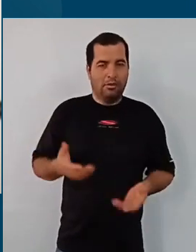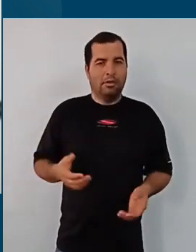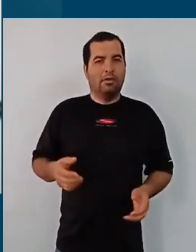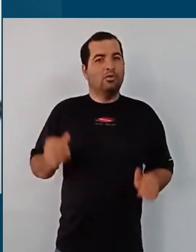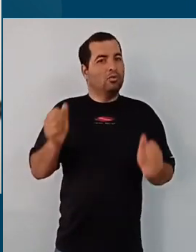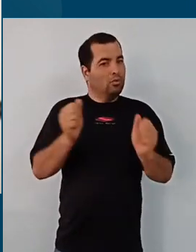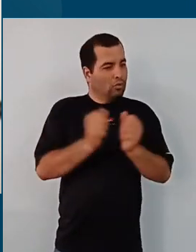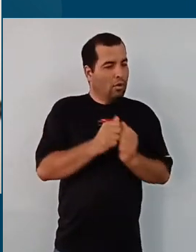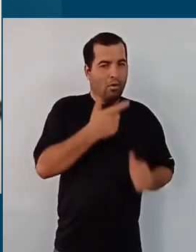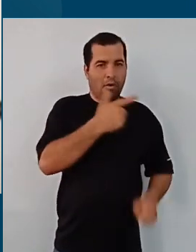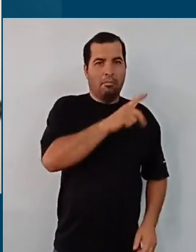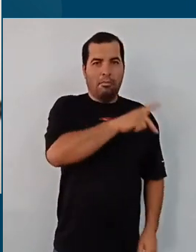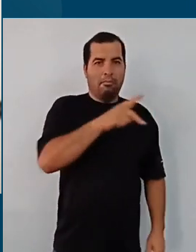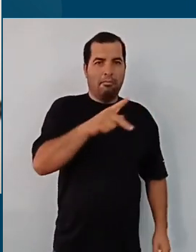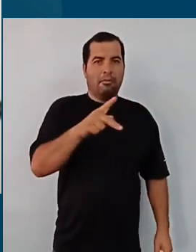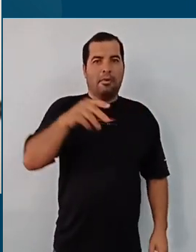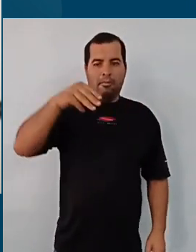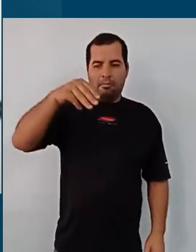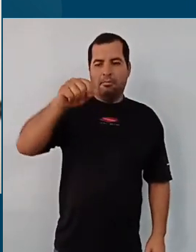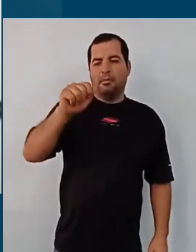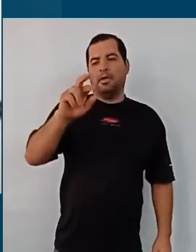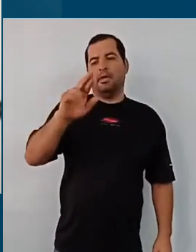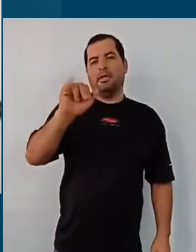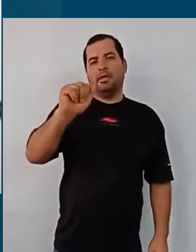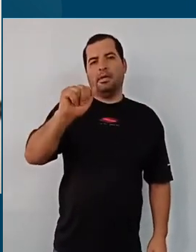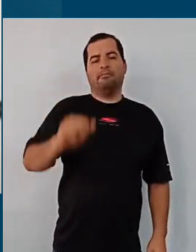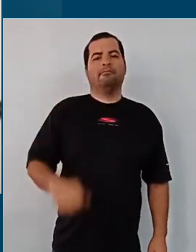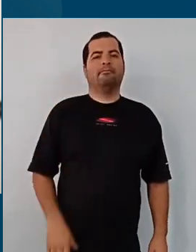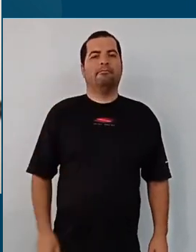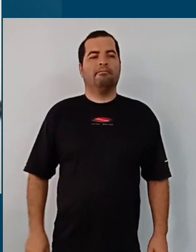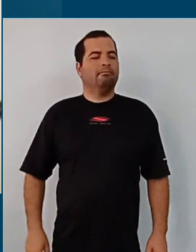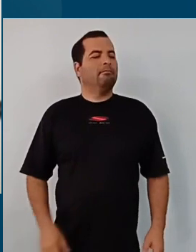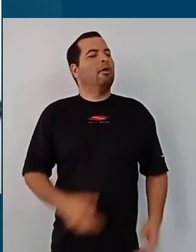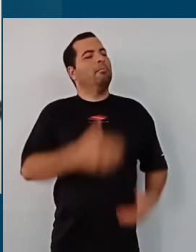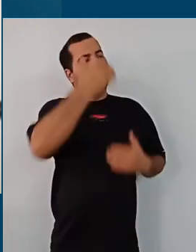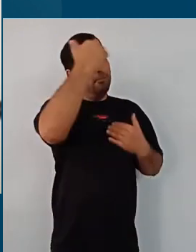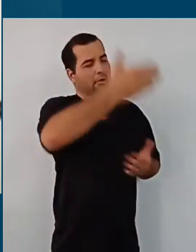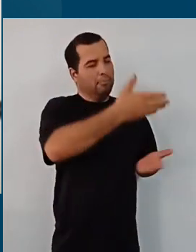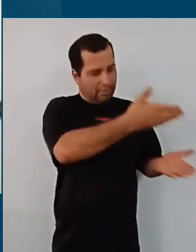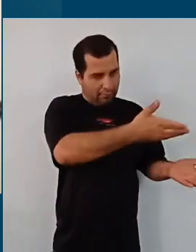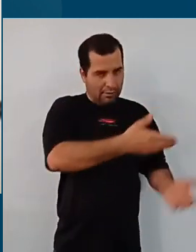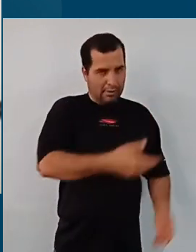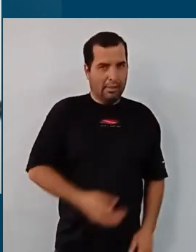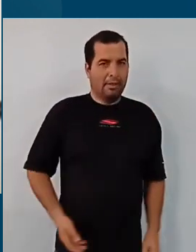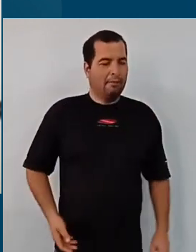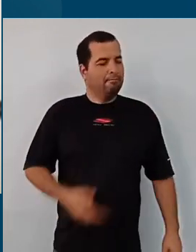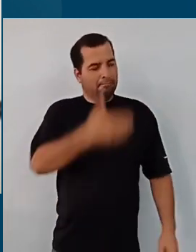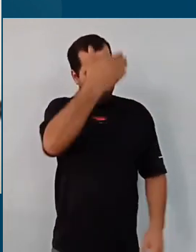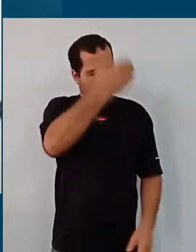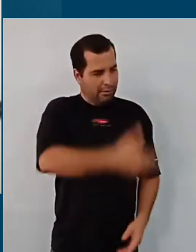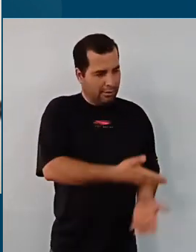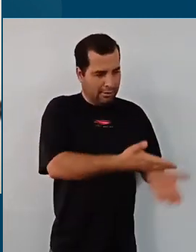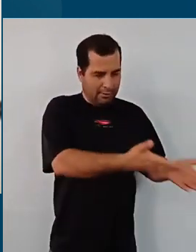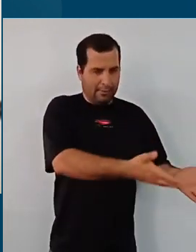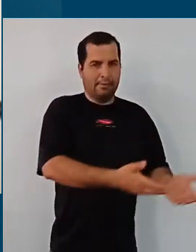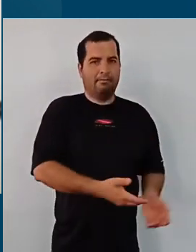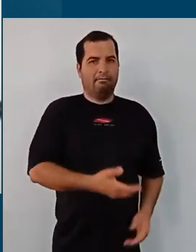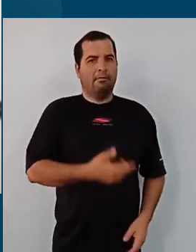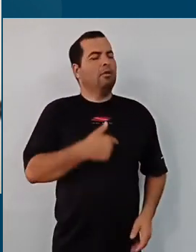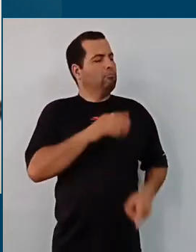nossa querida professora Maria Inês Diniz. Muito obrigado, Maria Inês, pela sua